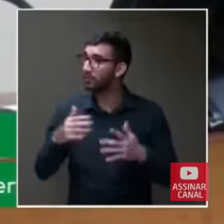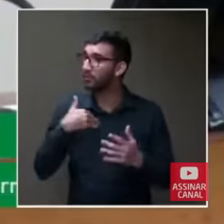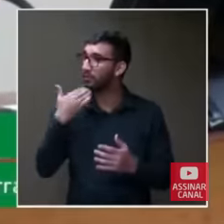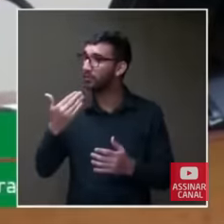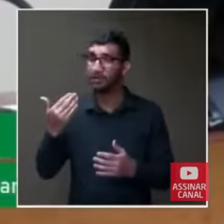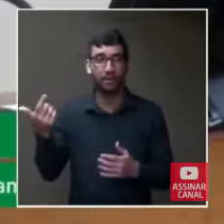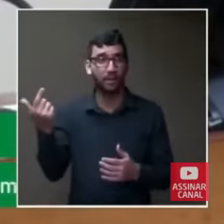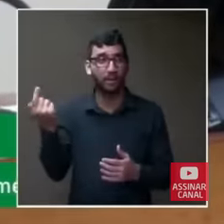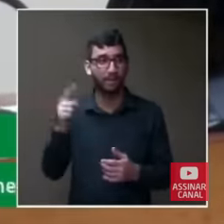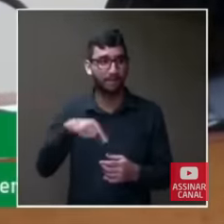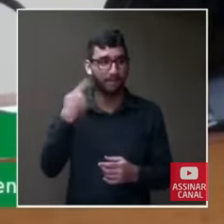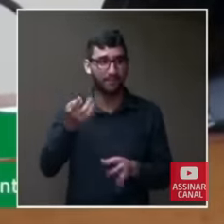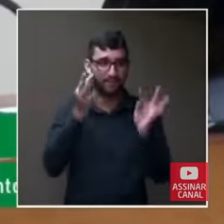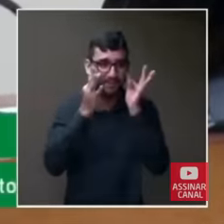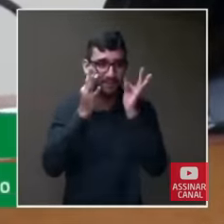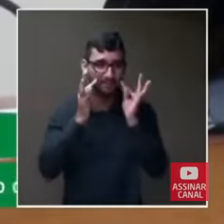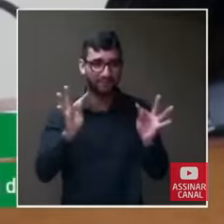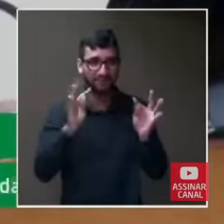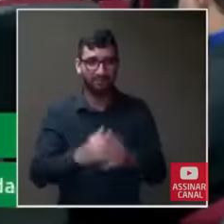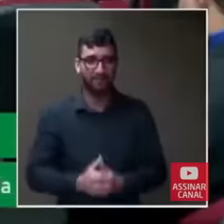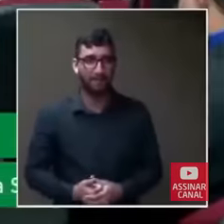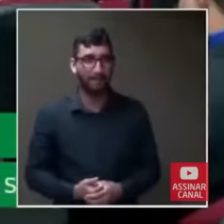no plenário a próxima testemunha.